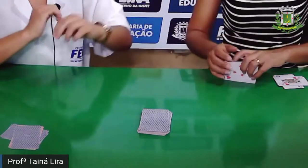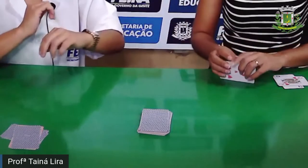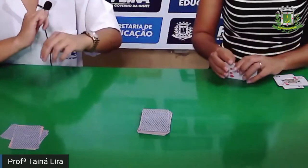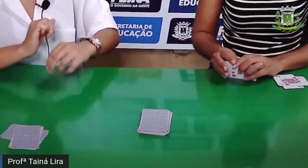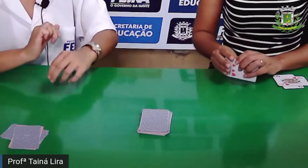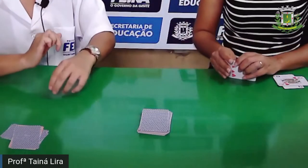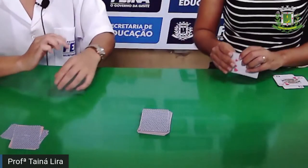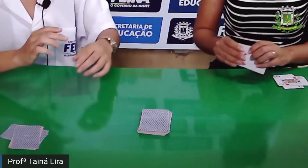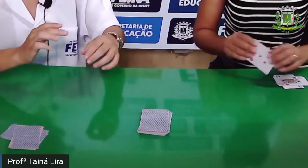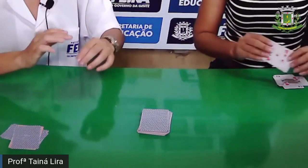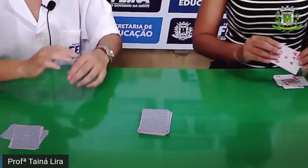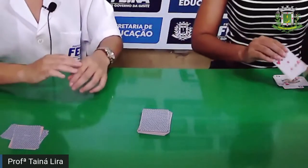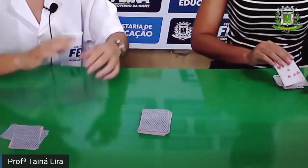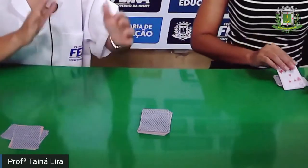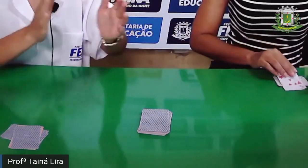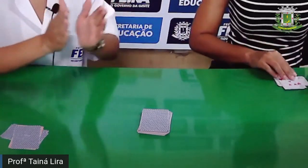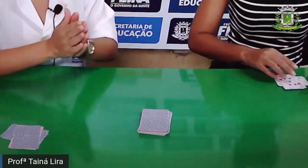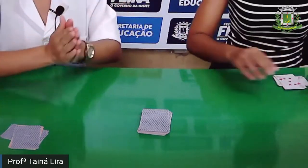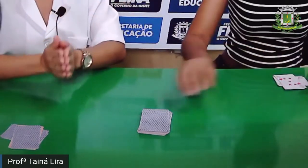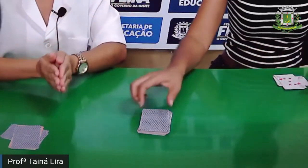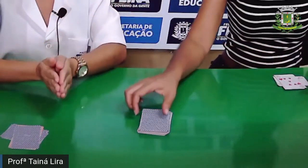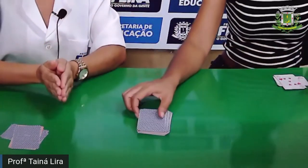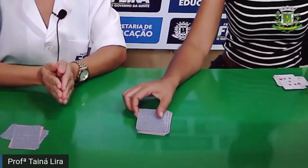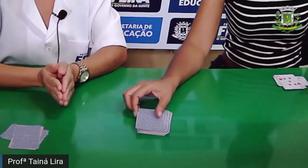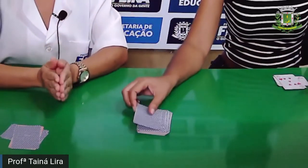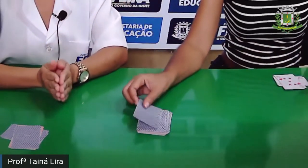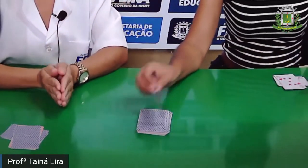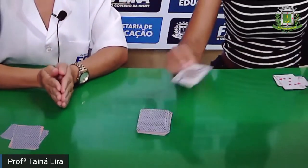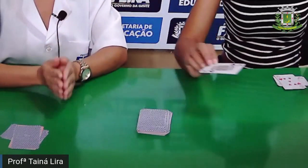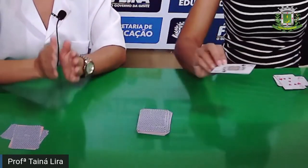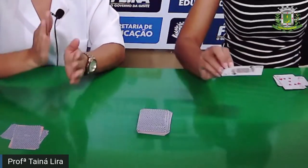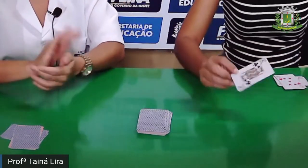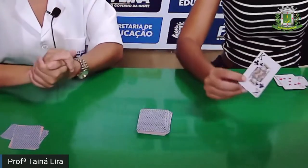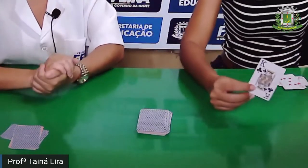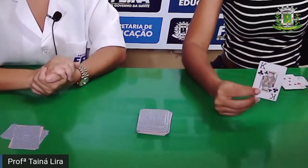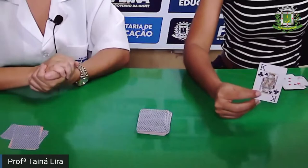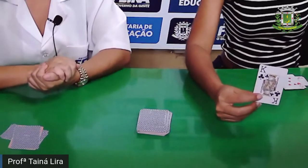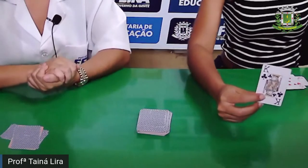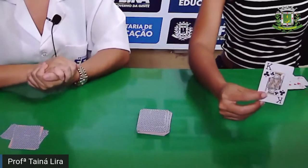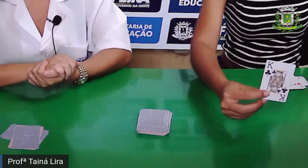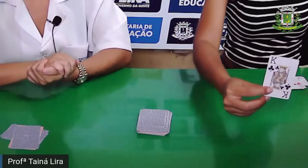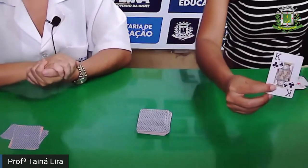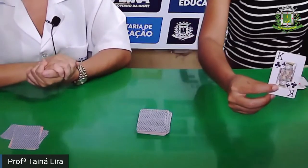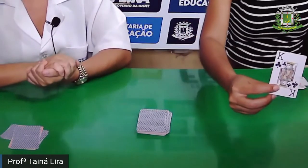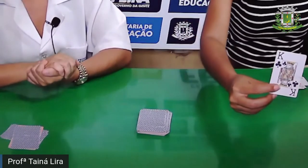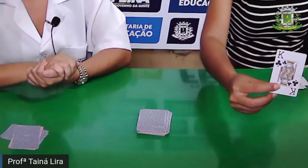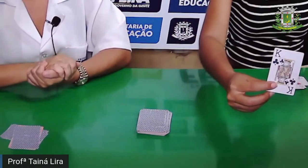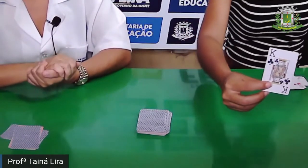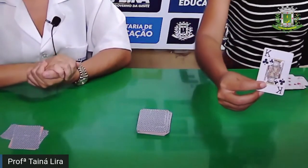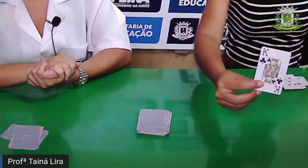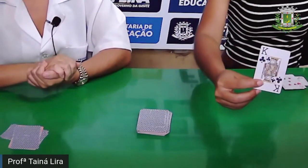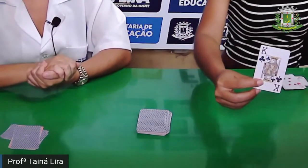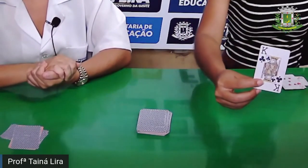dela. É, a última agora para o segundo ano, ver como é.